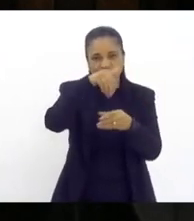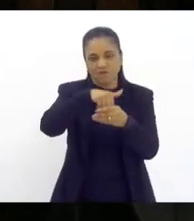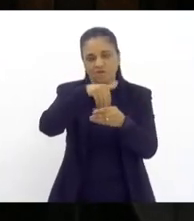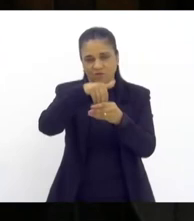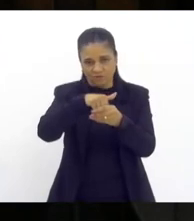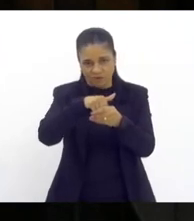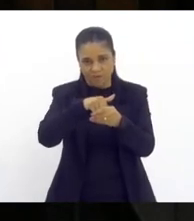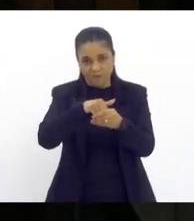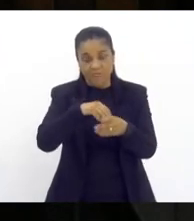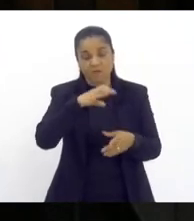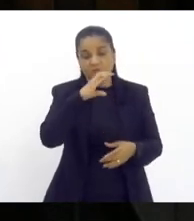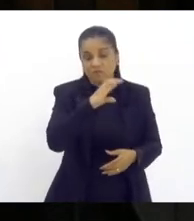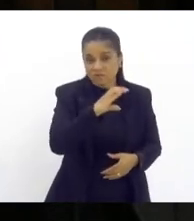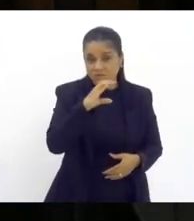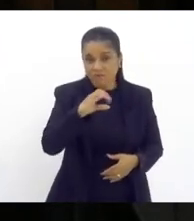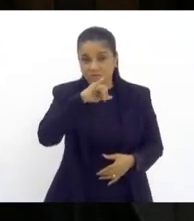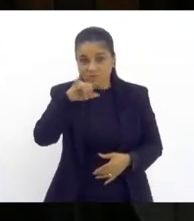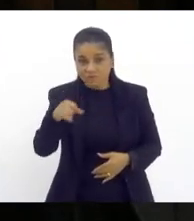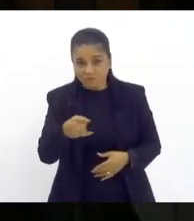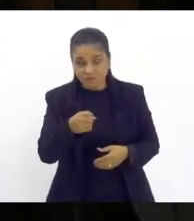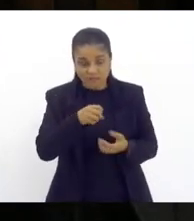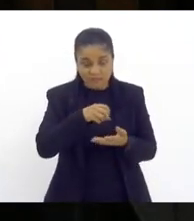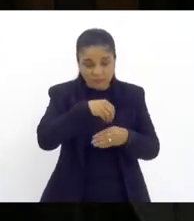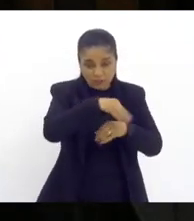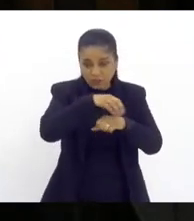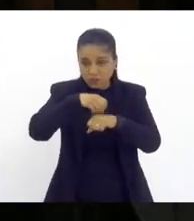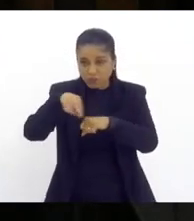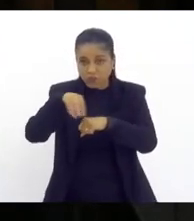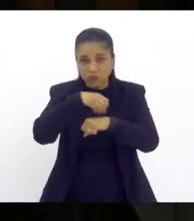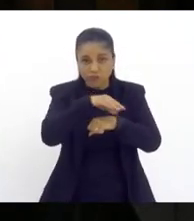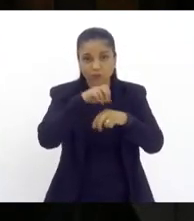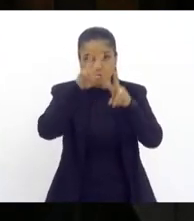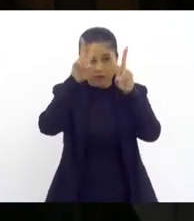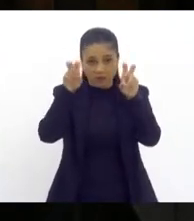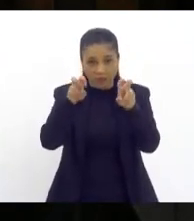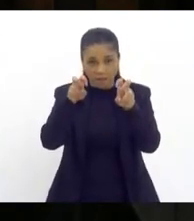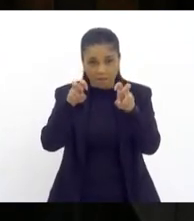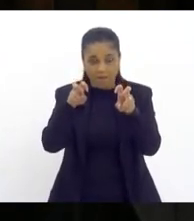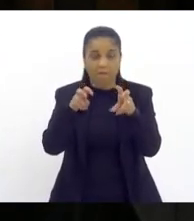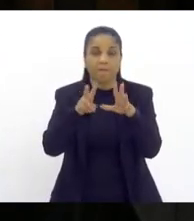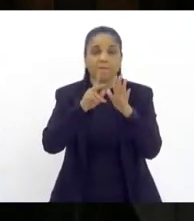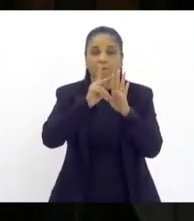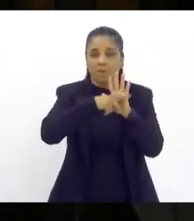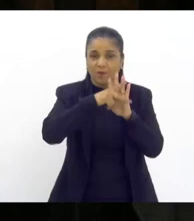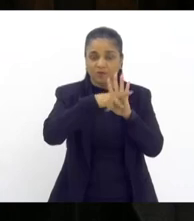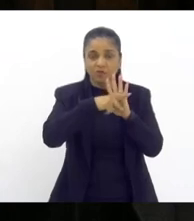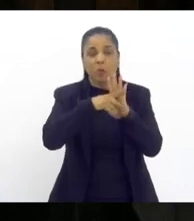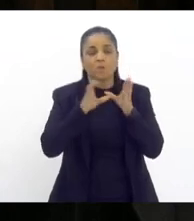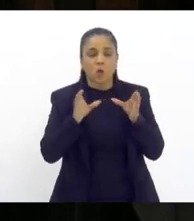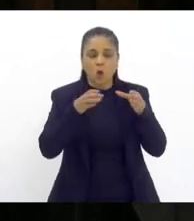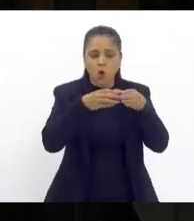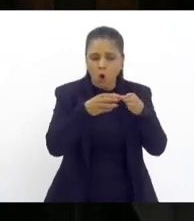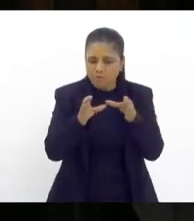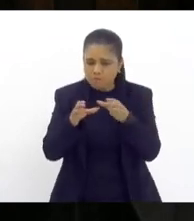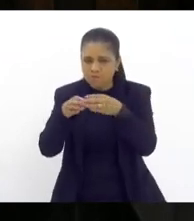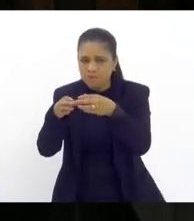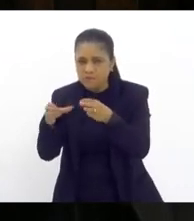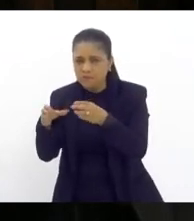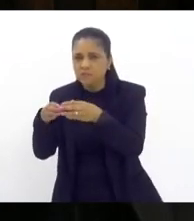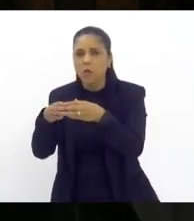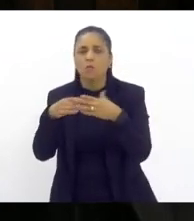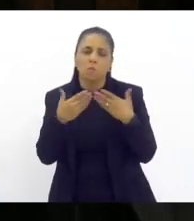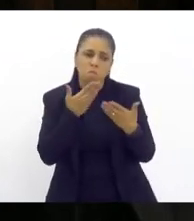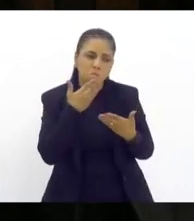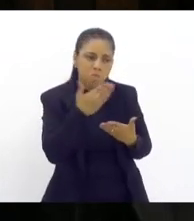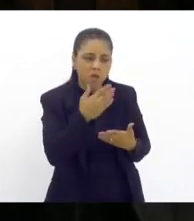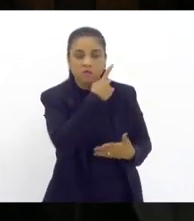semanalmente distribuído para as comissões temáticas. Então, é necessário que a condução dos trabalhos, e faço aqui um apelo à Vossa Excelência, ao nosso presidente